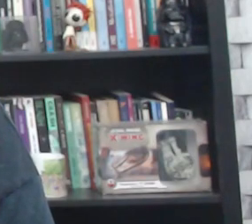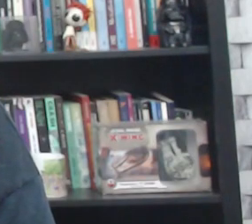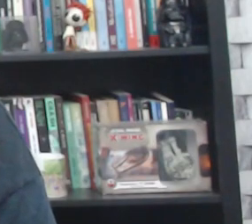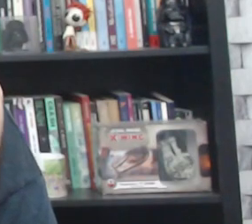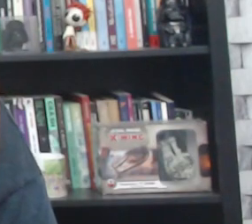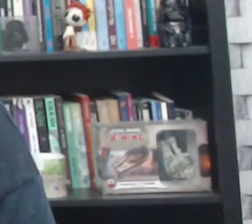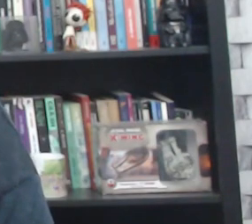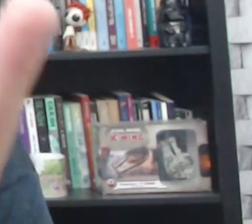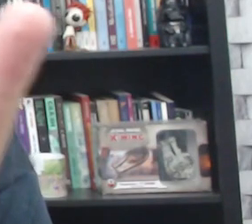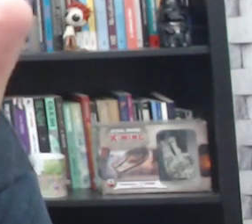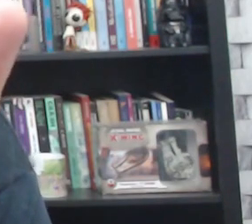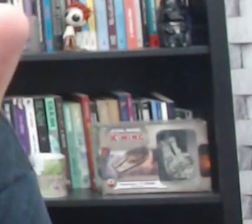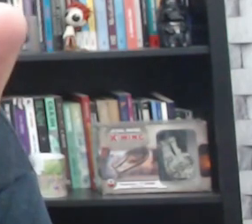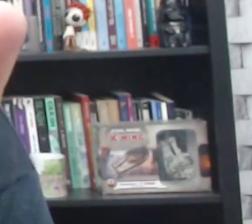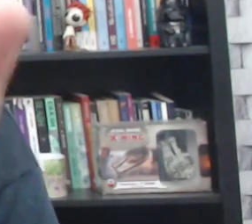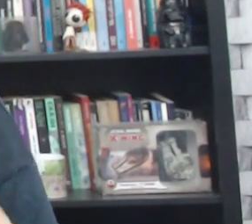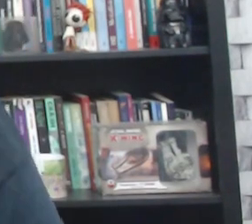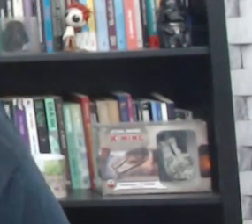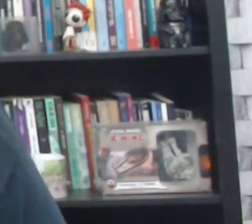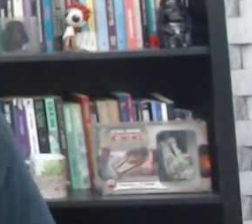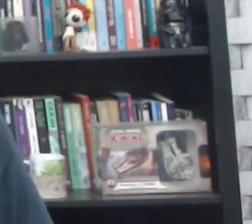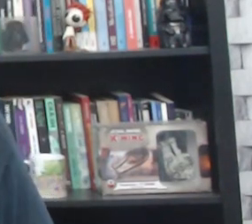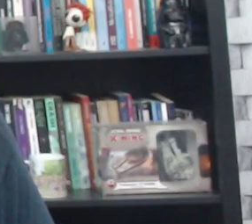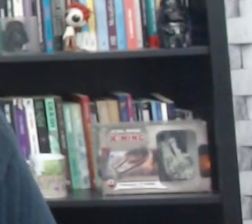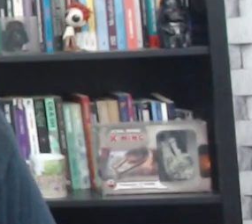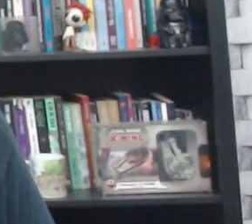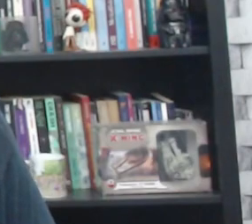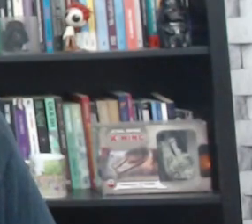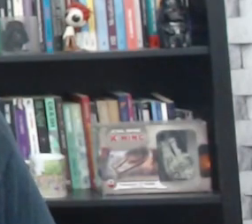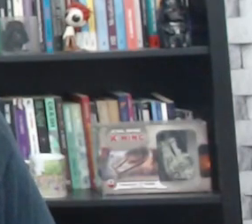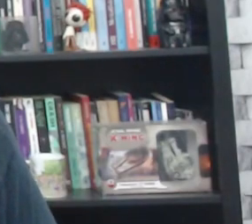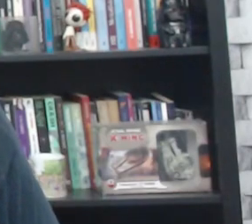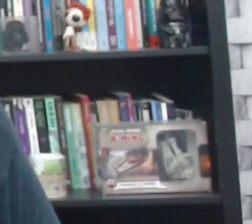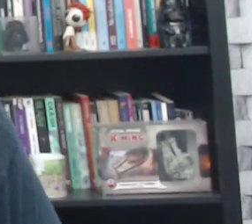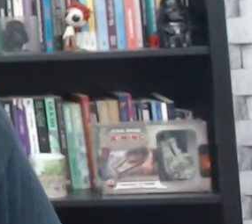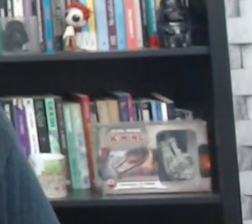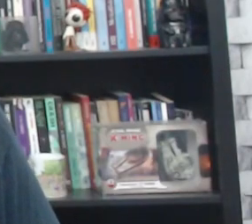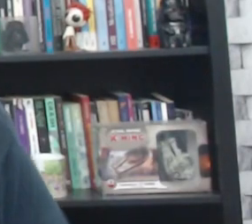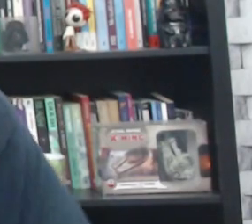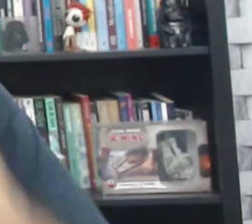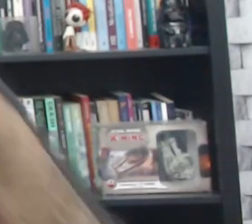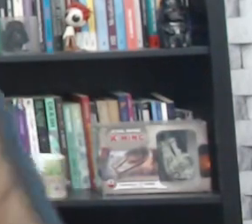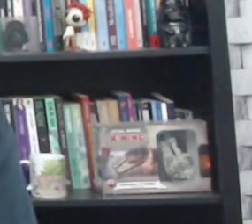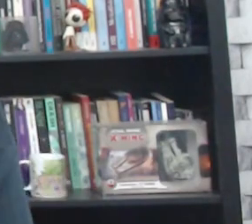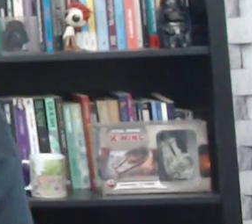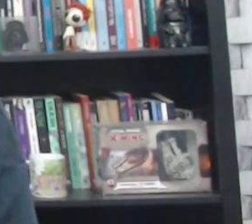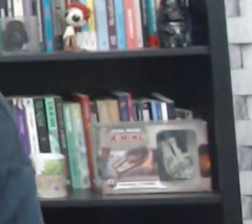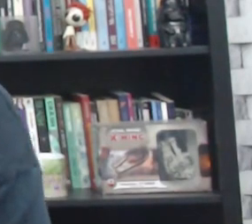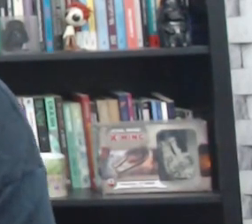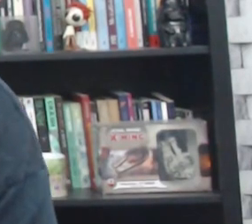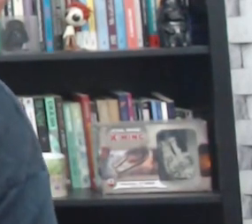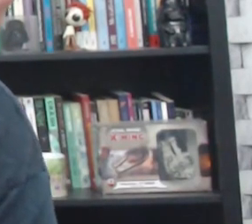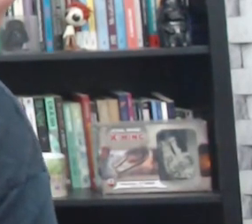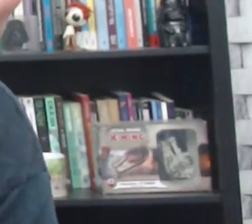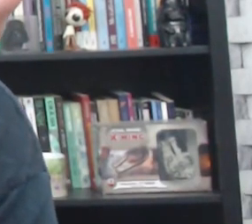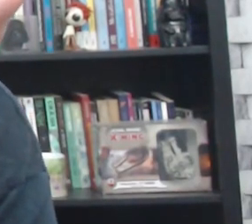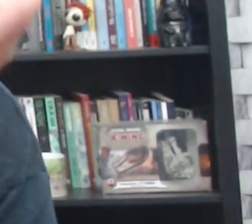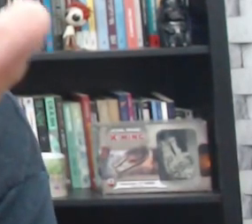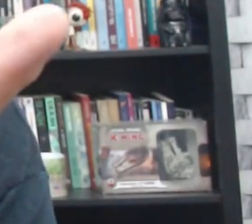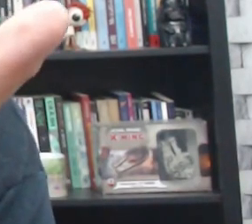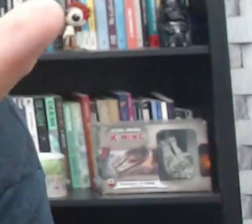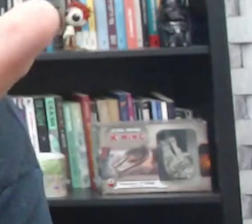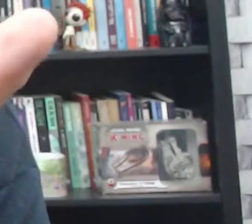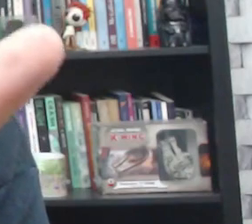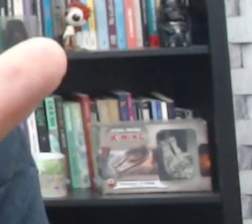palestra de três aulas no Sesc Avenida Paulista online a gente contou a história da cena Brasileira de games